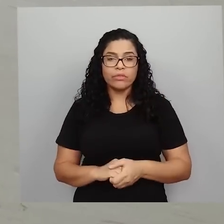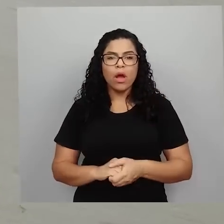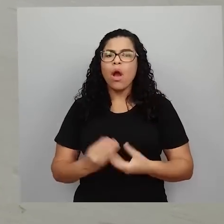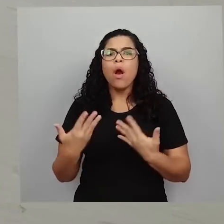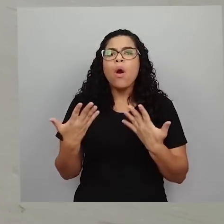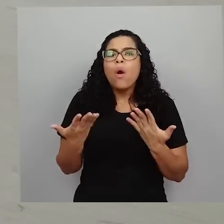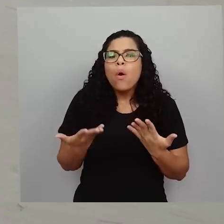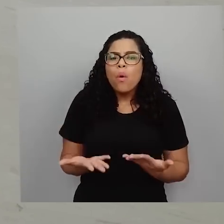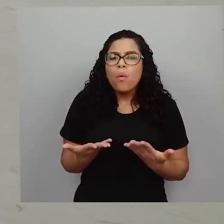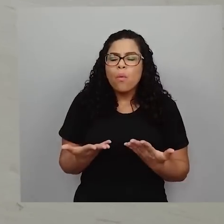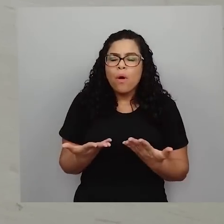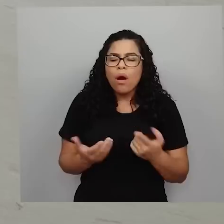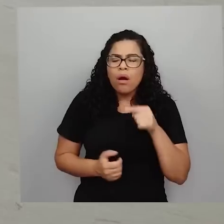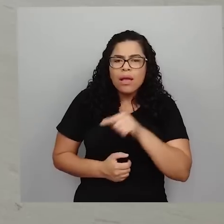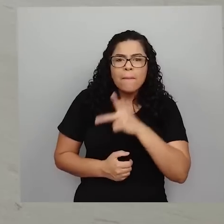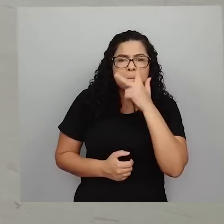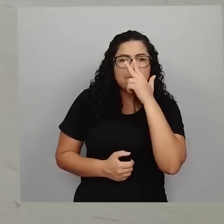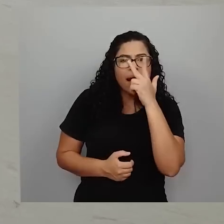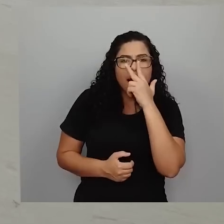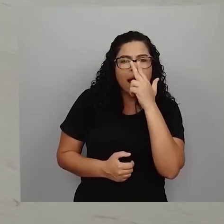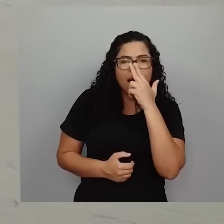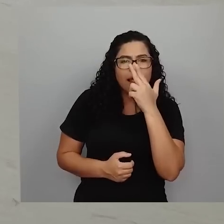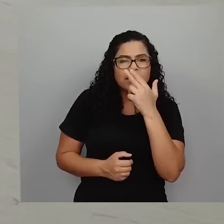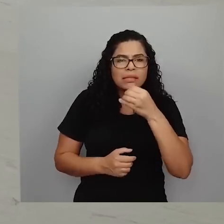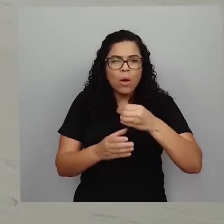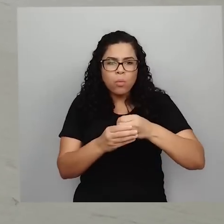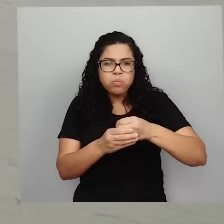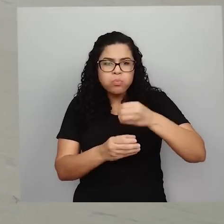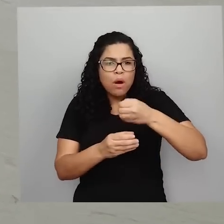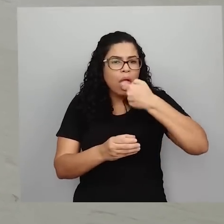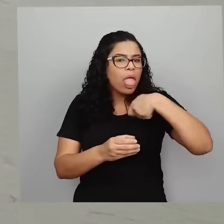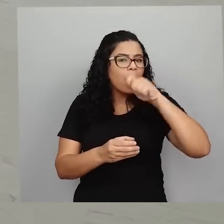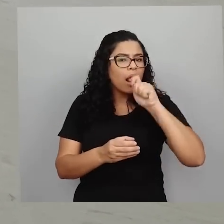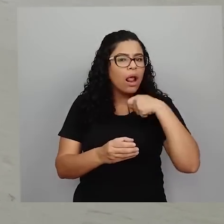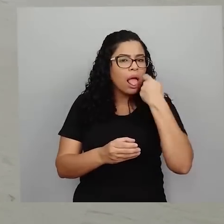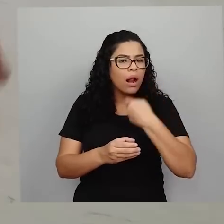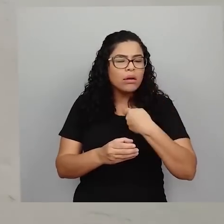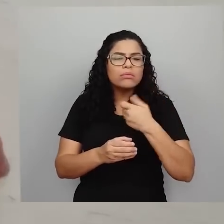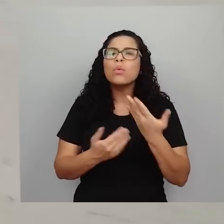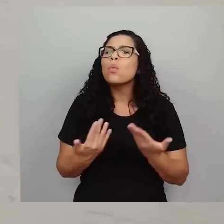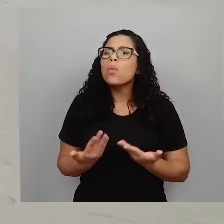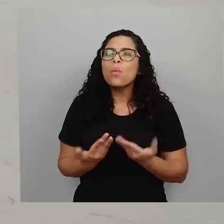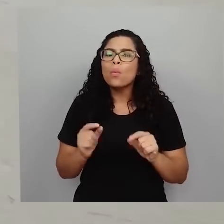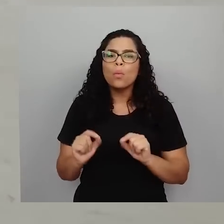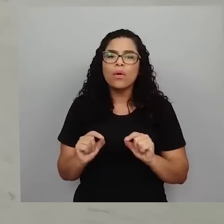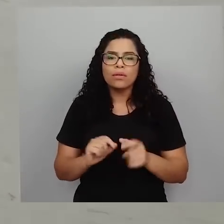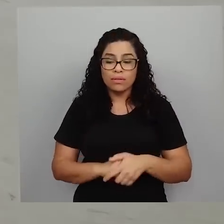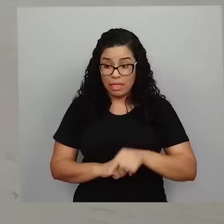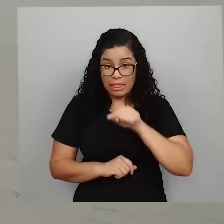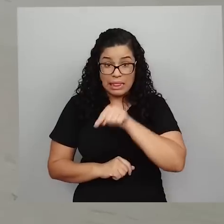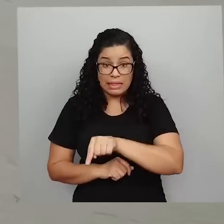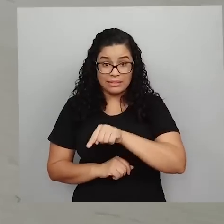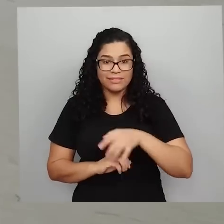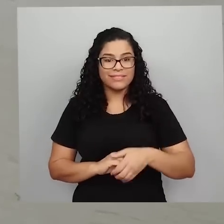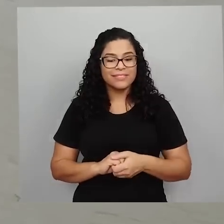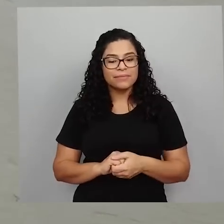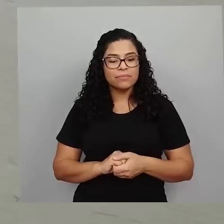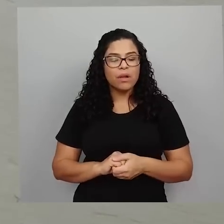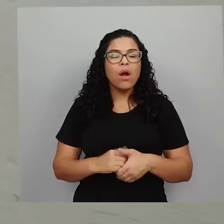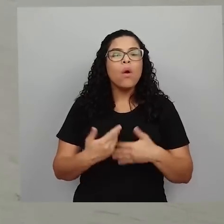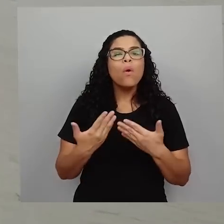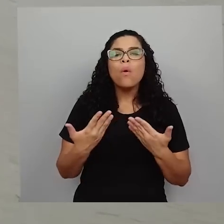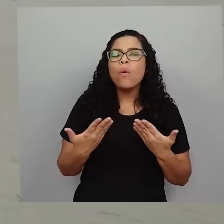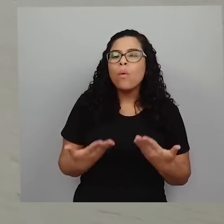a forma que você e a Alice me disseram que parece uma casquinha de sorvete? Essa aqui. Ah, e qual